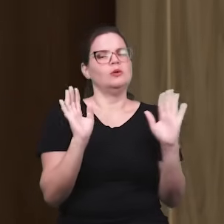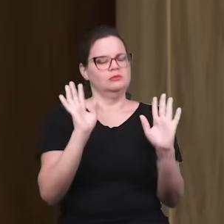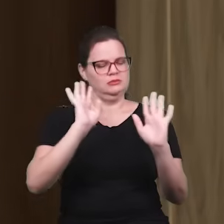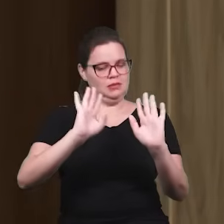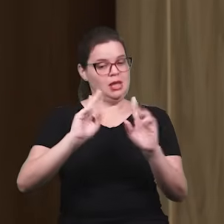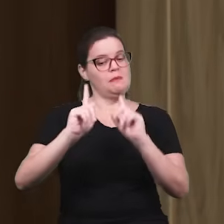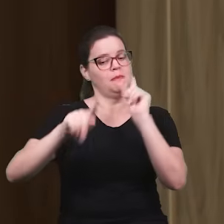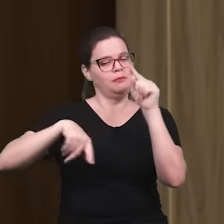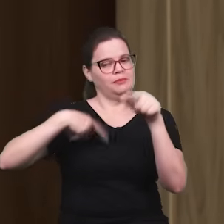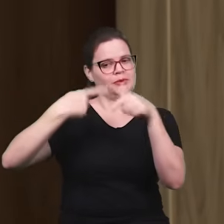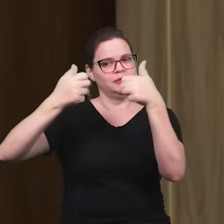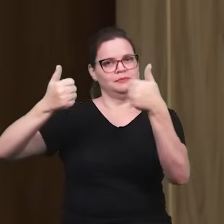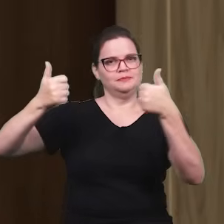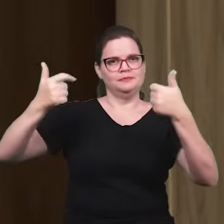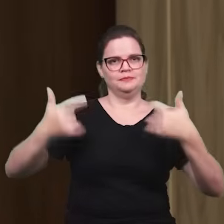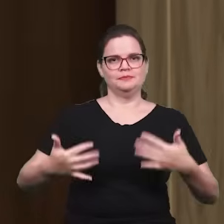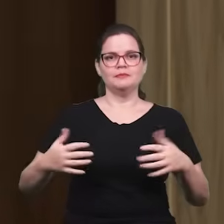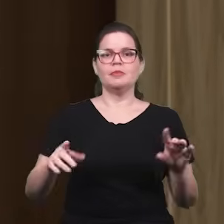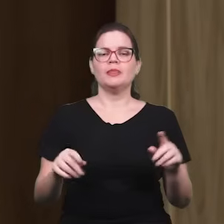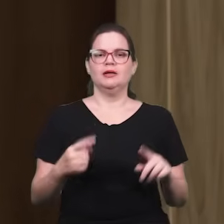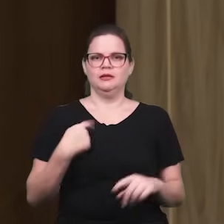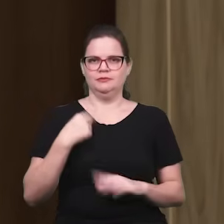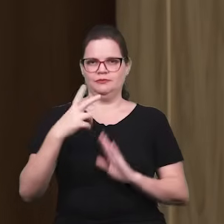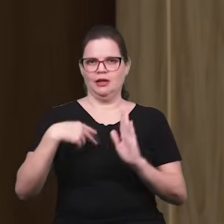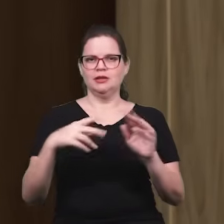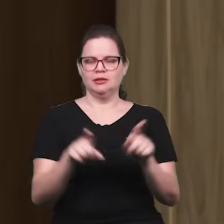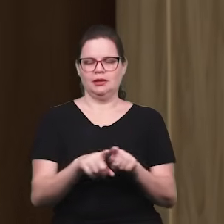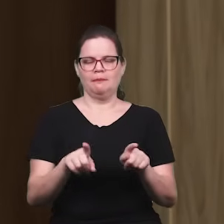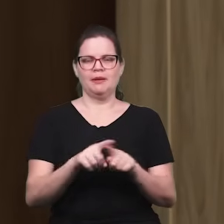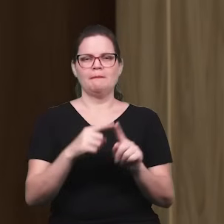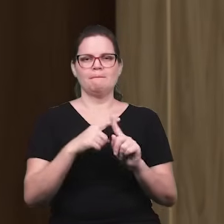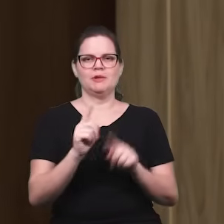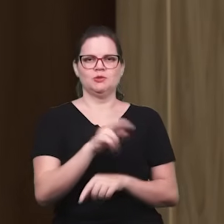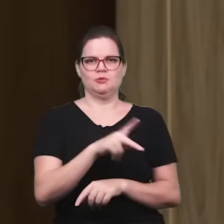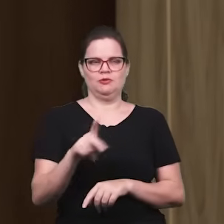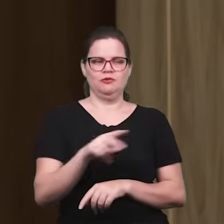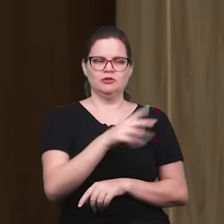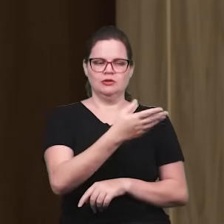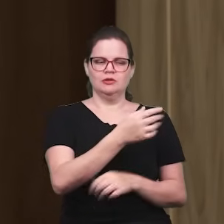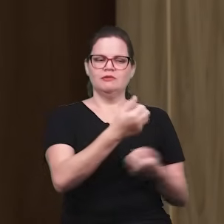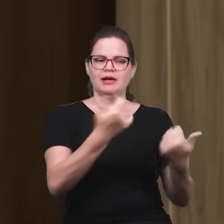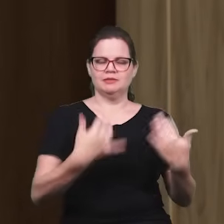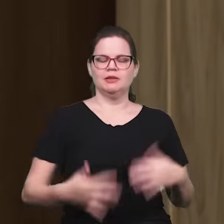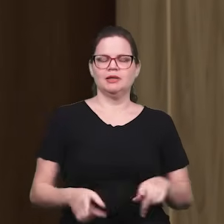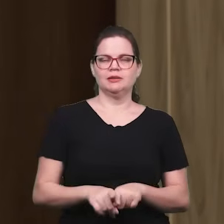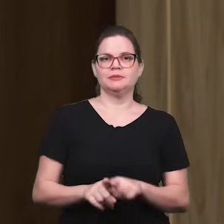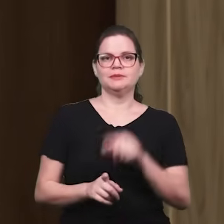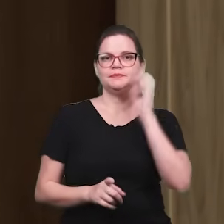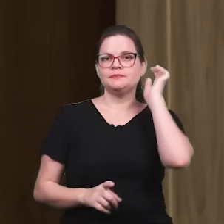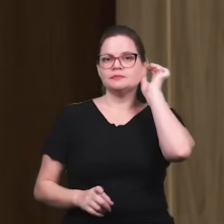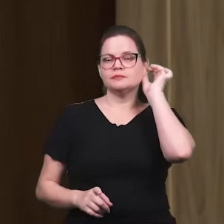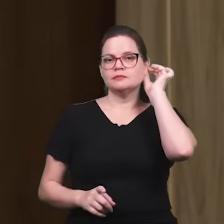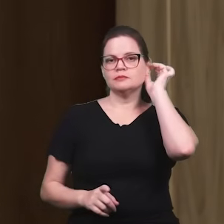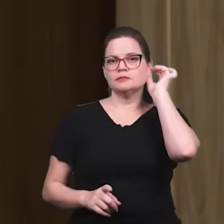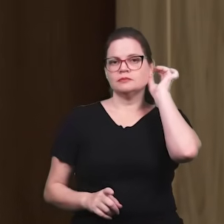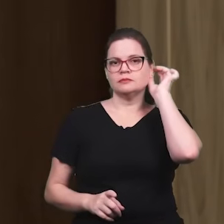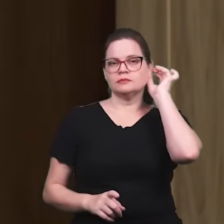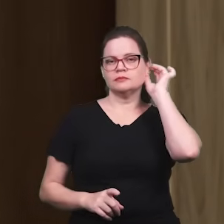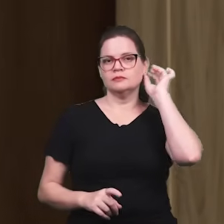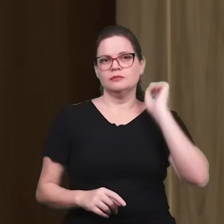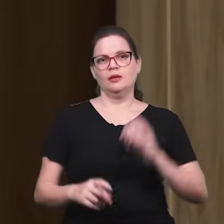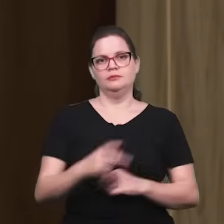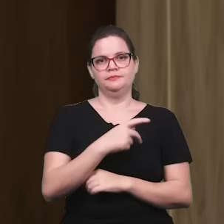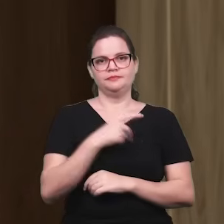ler, nós vamos dar continuidade, o professor Vinícius também tem uma palavra sobre isso, mas o pastor Eduardo